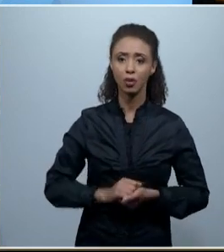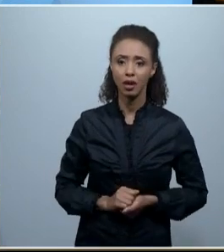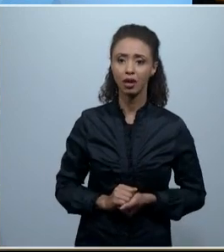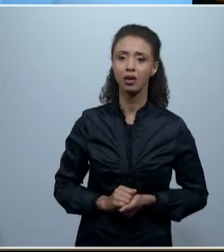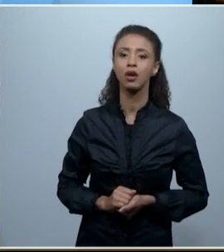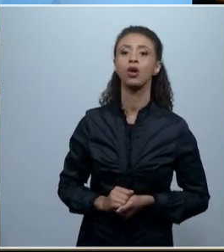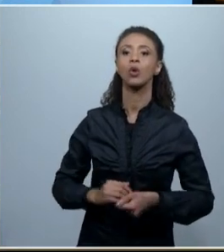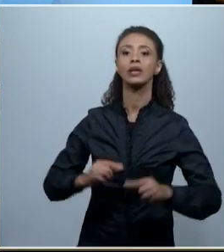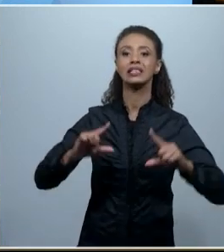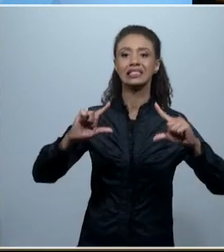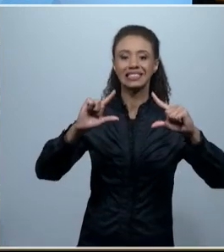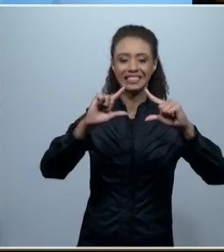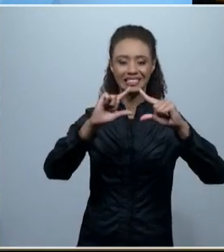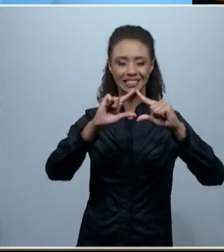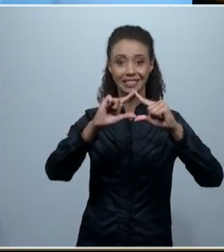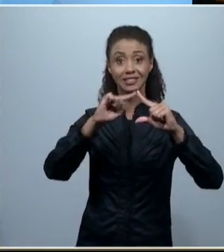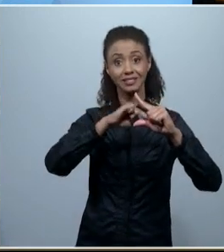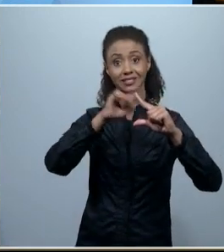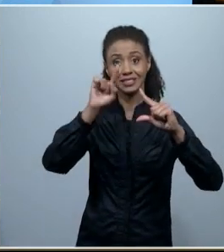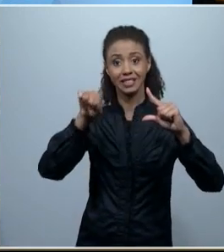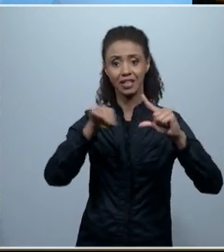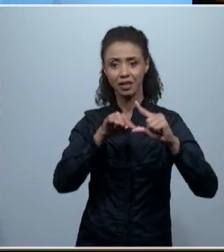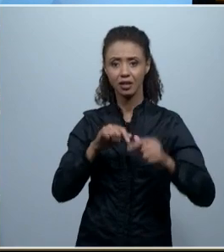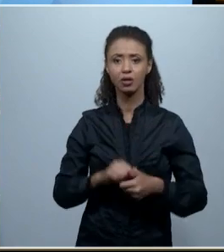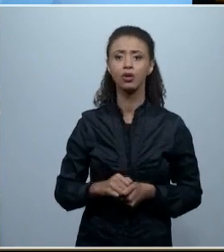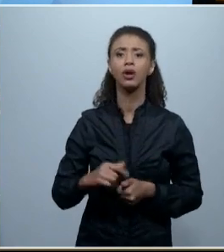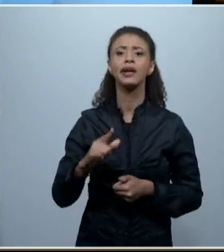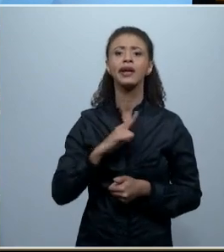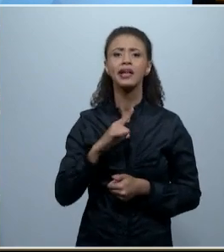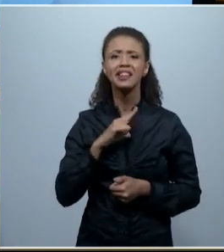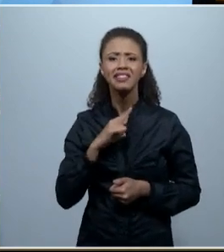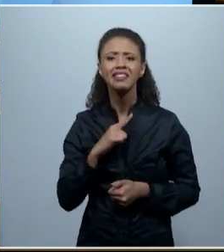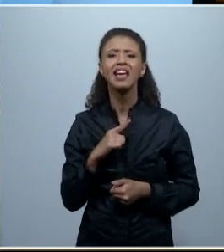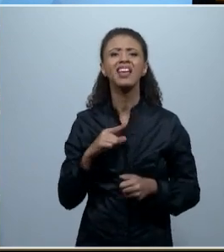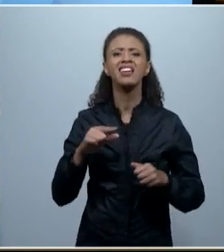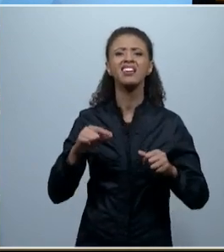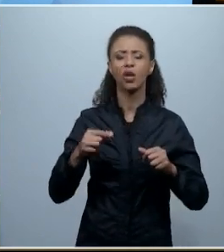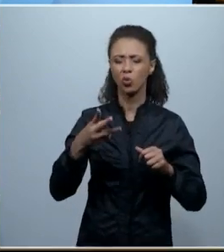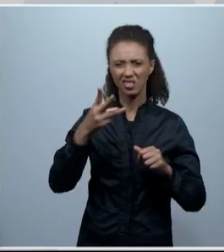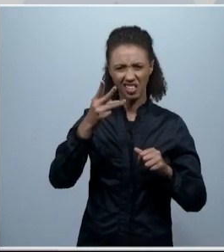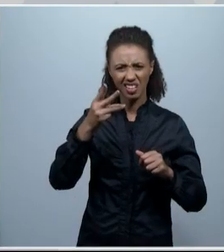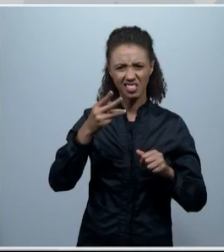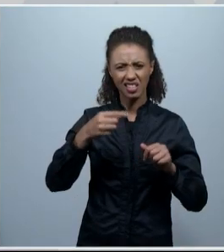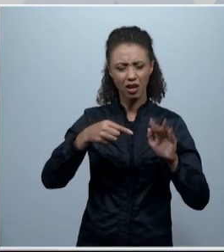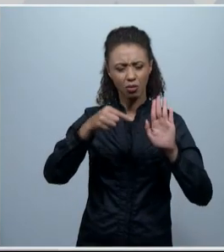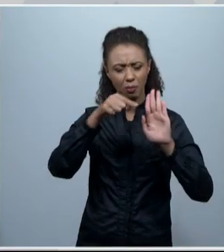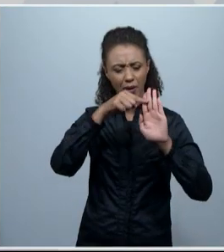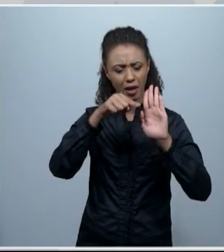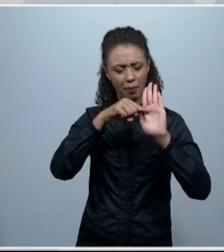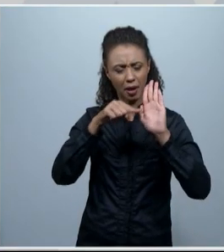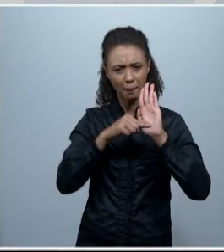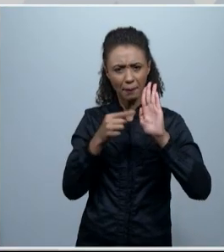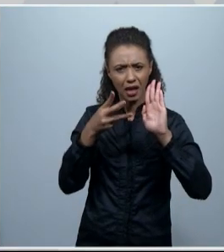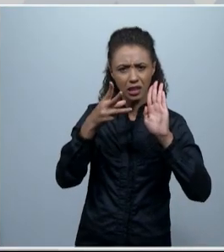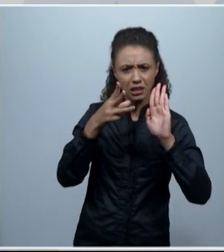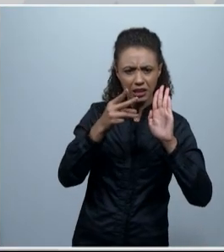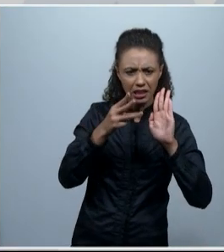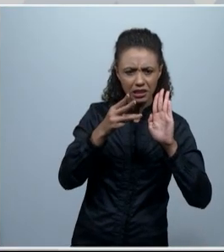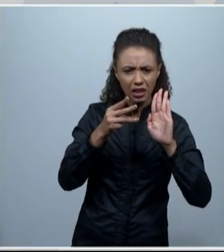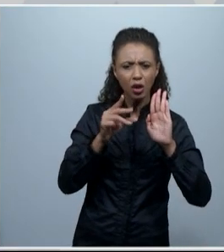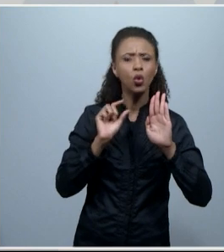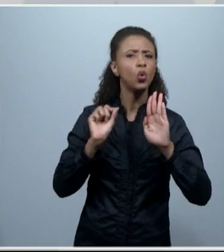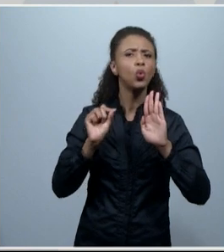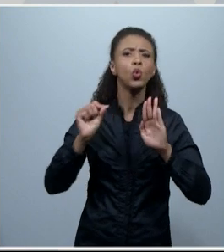então precisa entender o que significa triângulo serem congruentes quais são os critérios de congruência o que você o qual